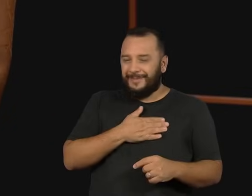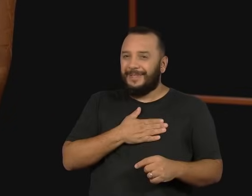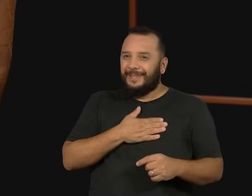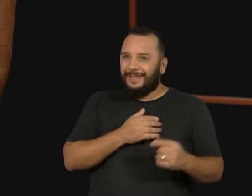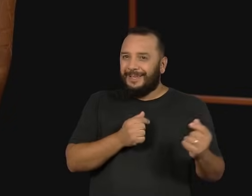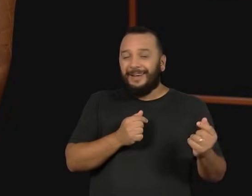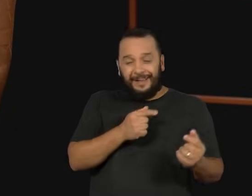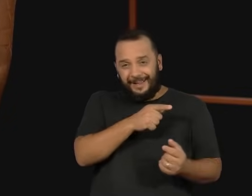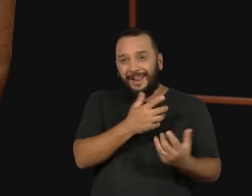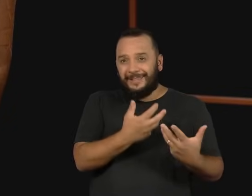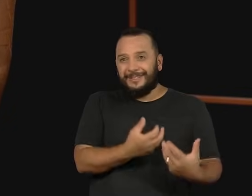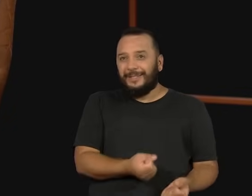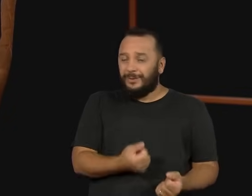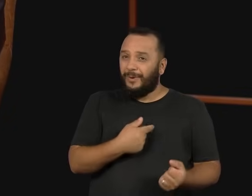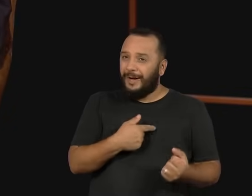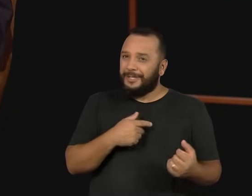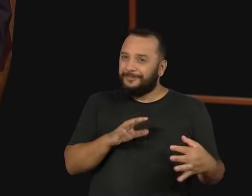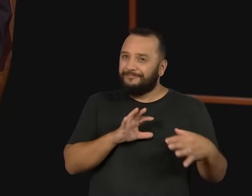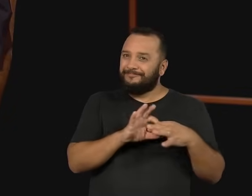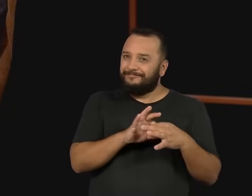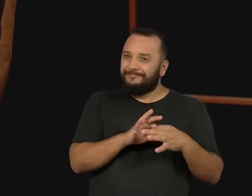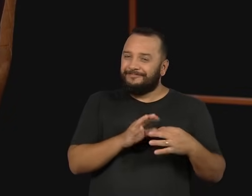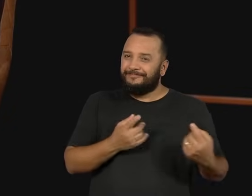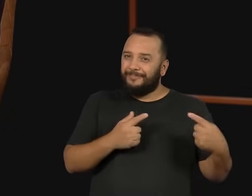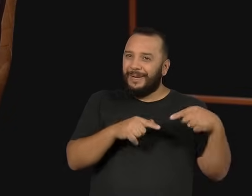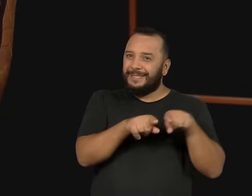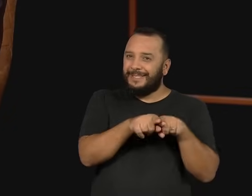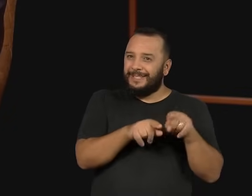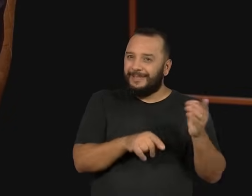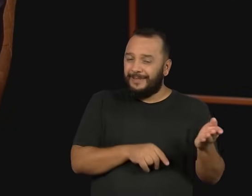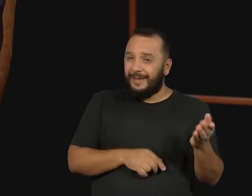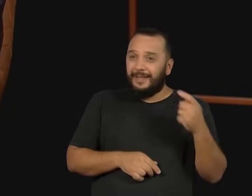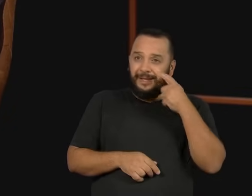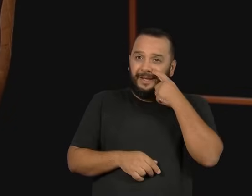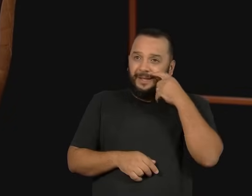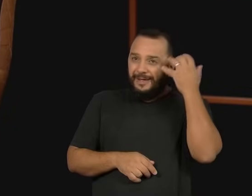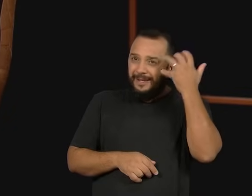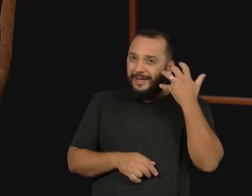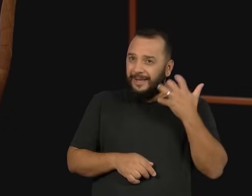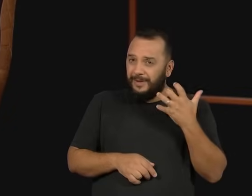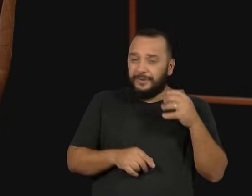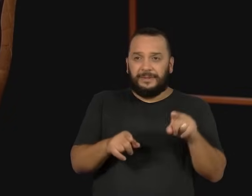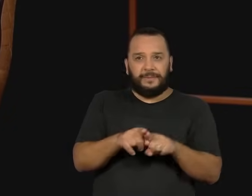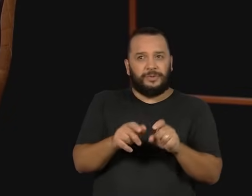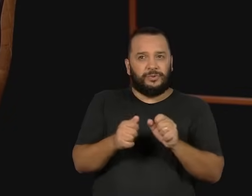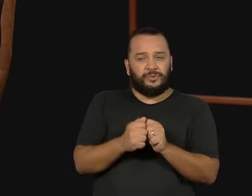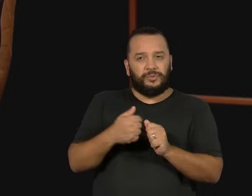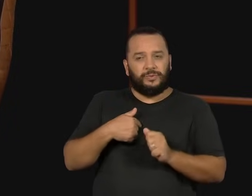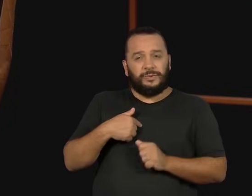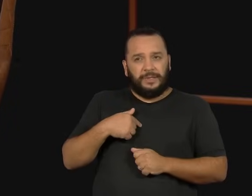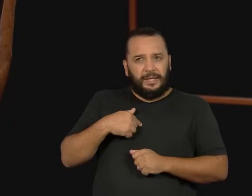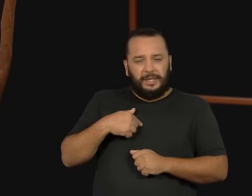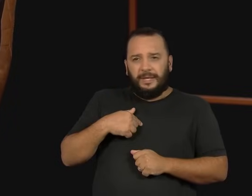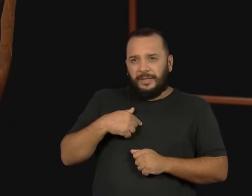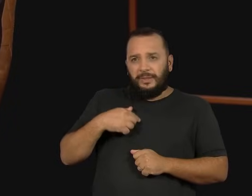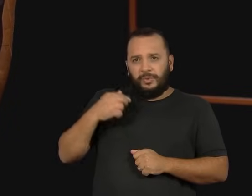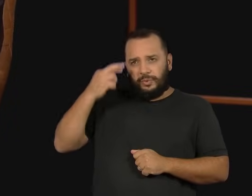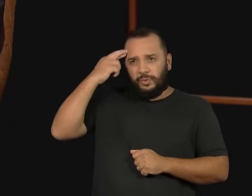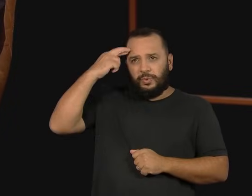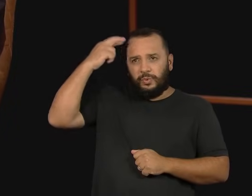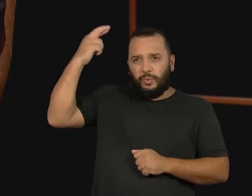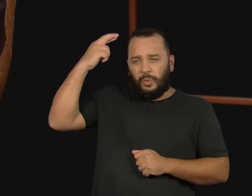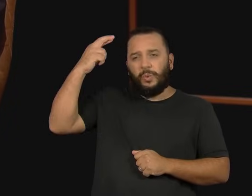criou-se essa relação. Depois, justamente ela com um empresário muito importante na história dela,